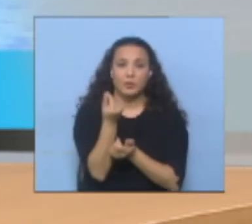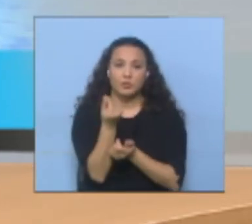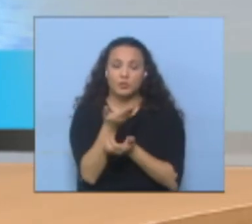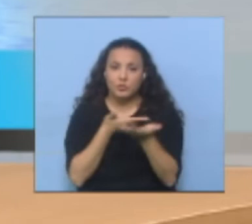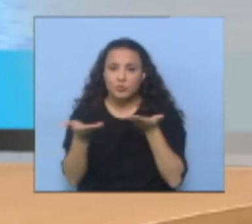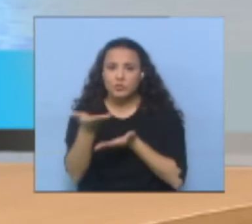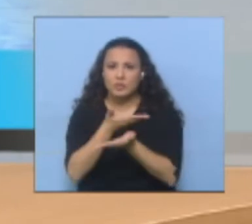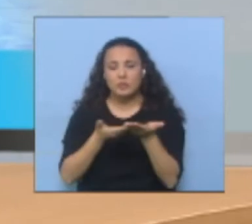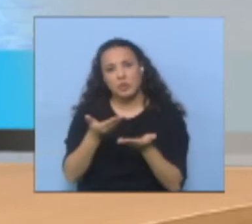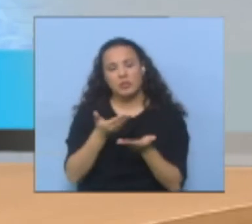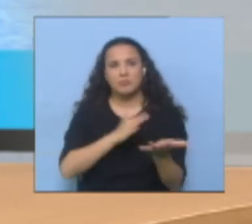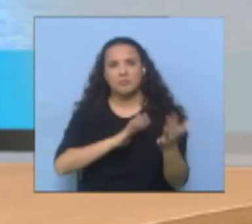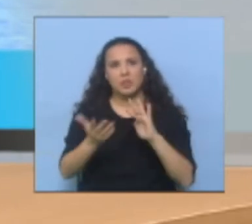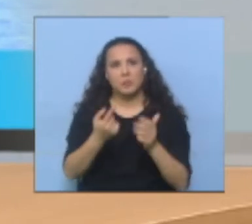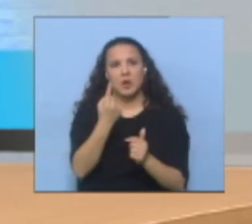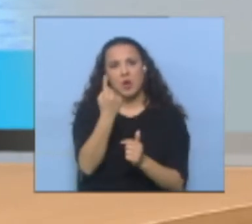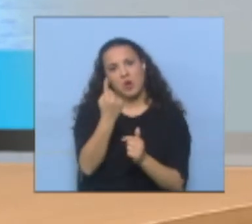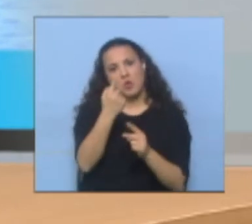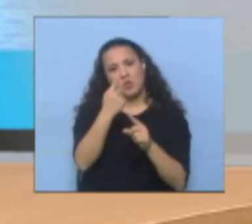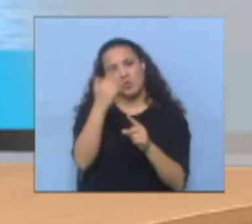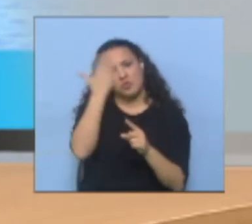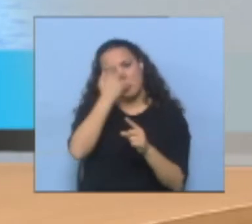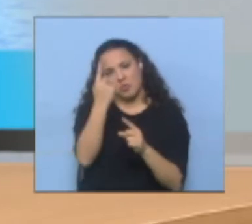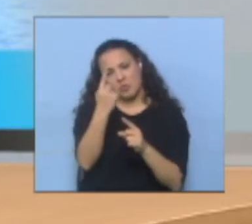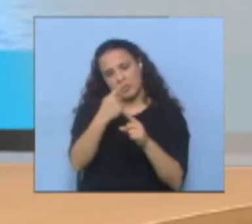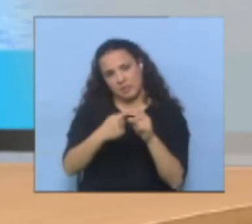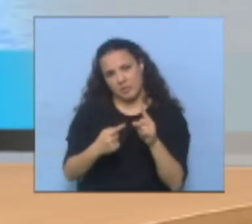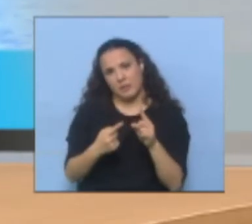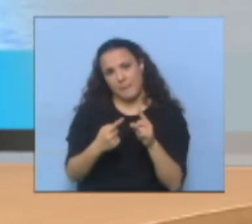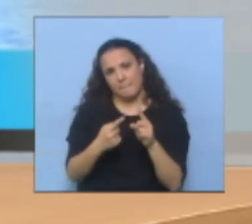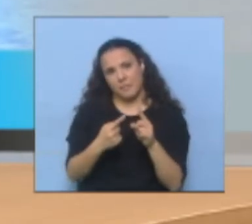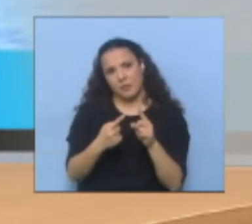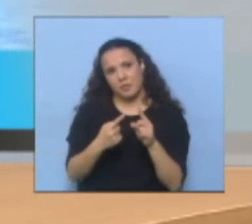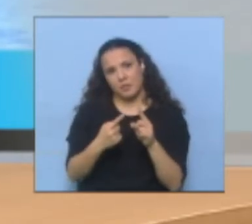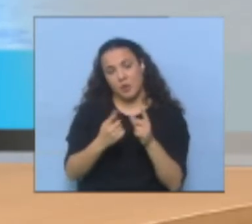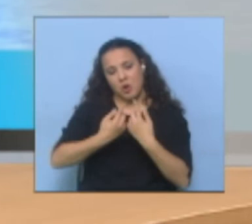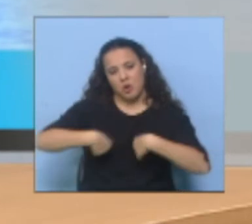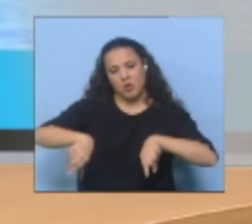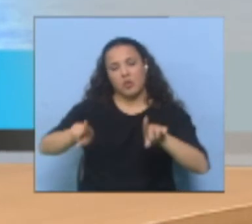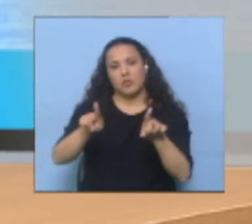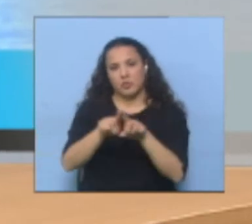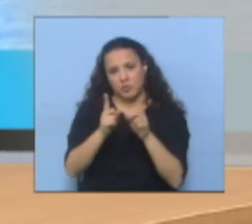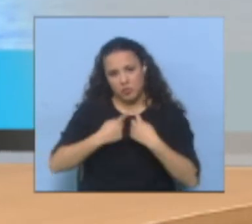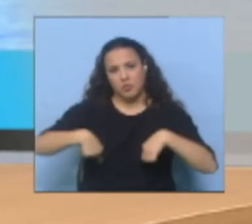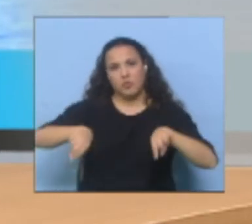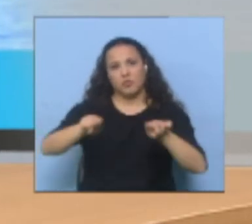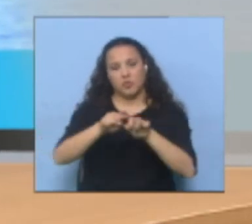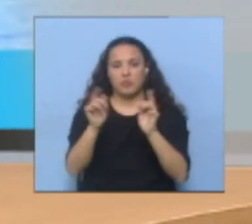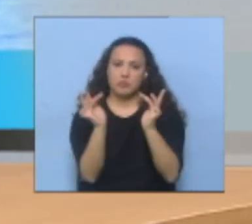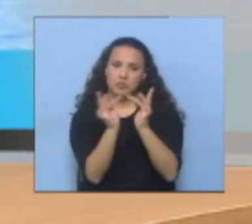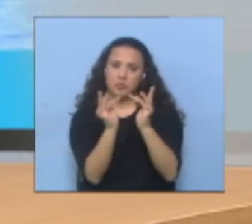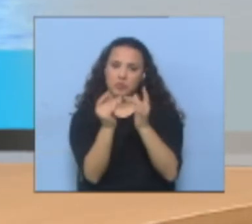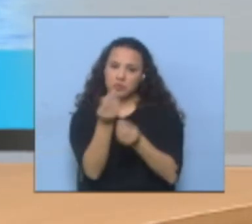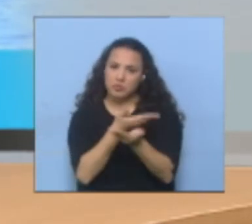um dia e meio. Esperam-se, estão previstas mais de 5.000 reuniões de contactos comerciais